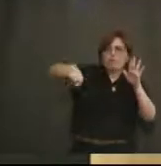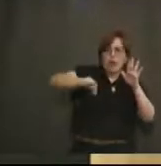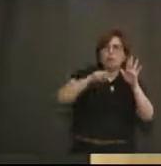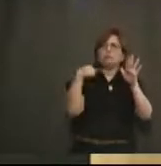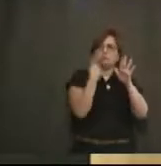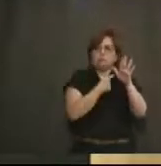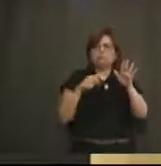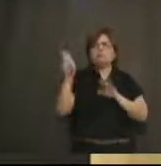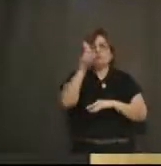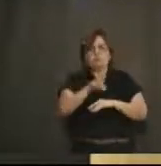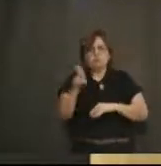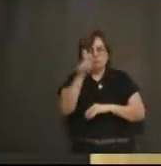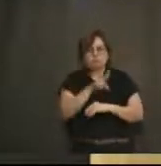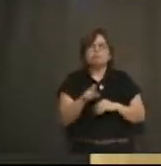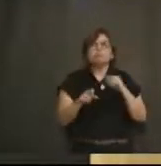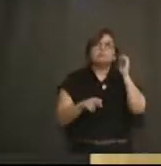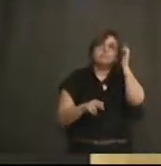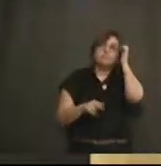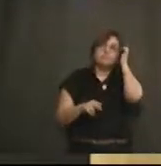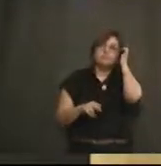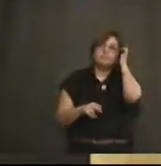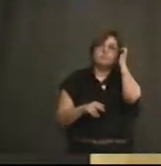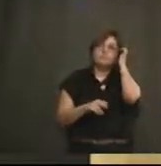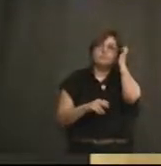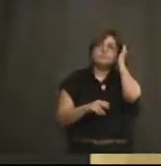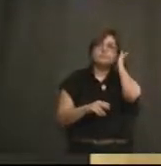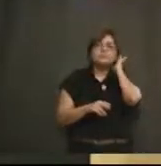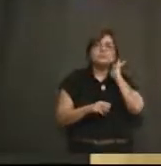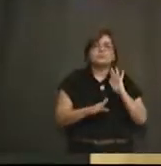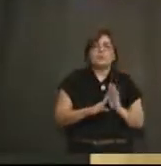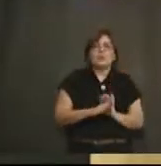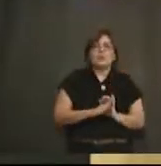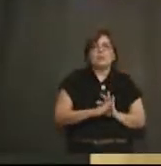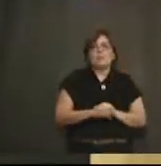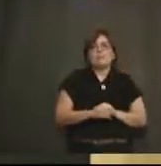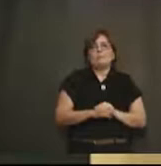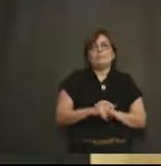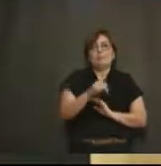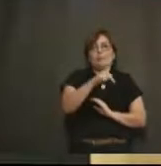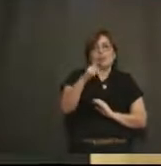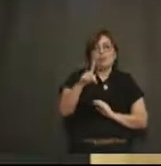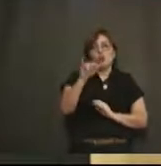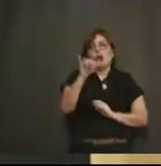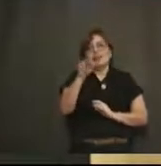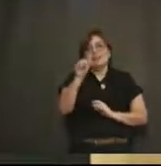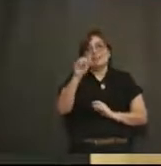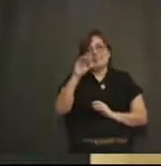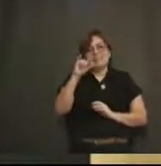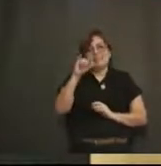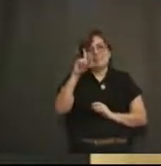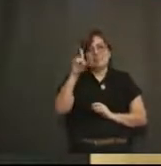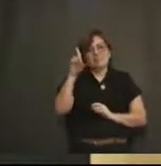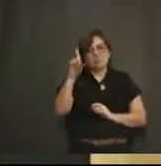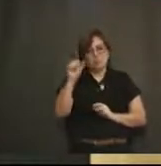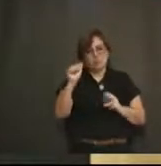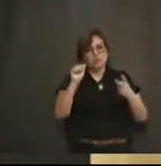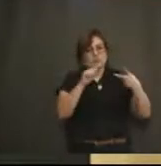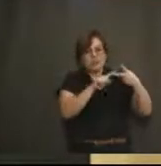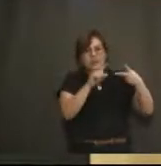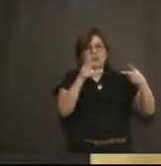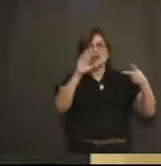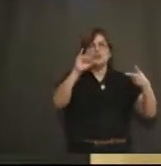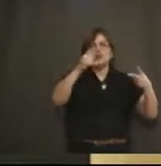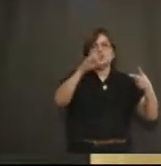professora Joelma, diretora da Pró-Reitoria de Ensino de Graduação, professor Carlos Maciel,